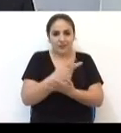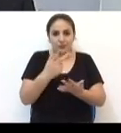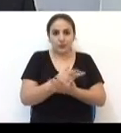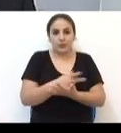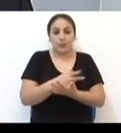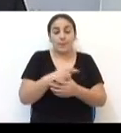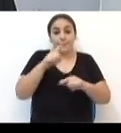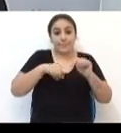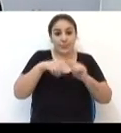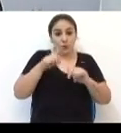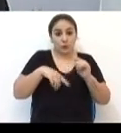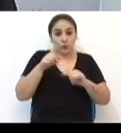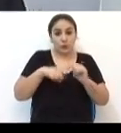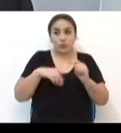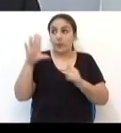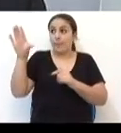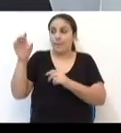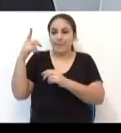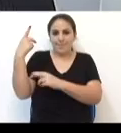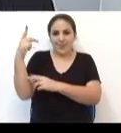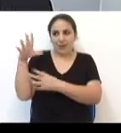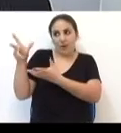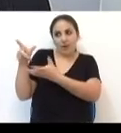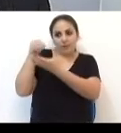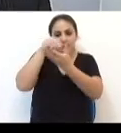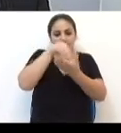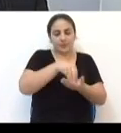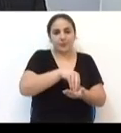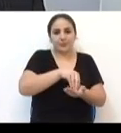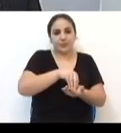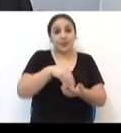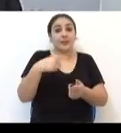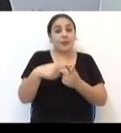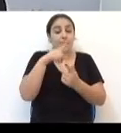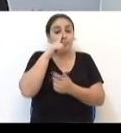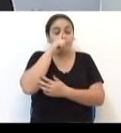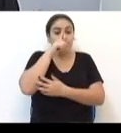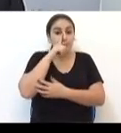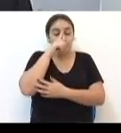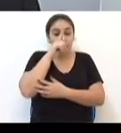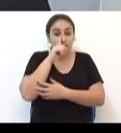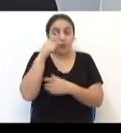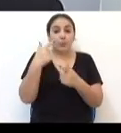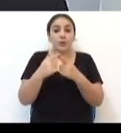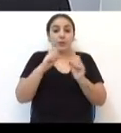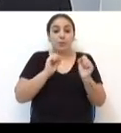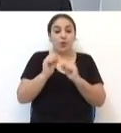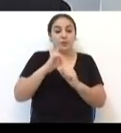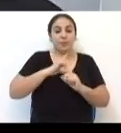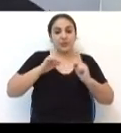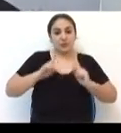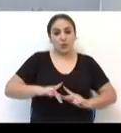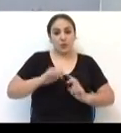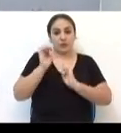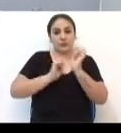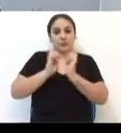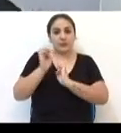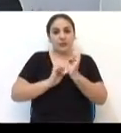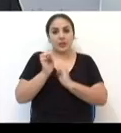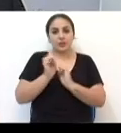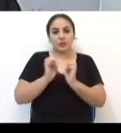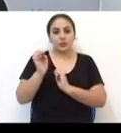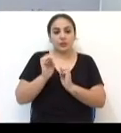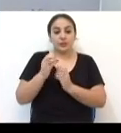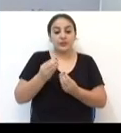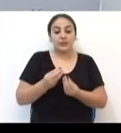produtos importados do Paraguai, por trás disso existe um risco muito grande de ter empresários